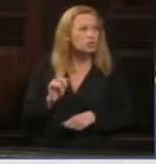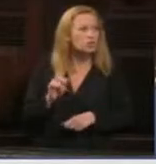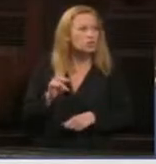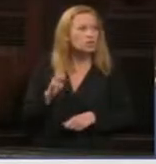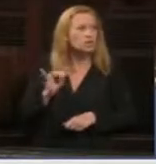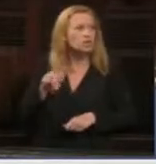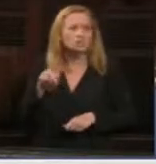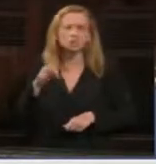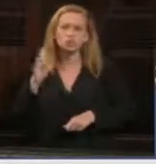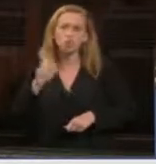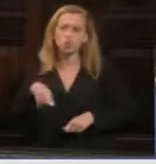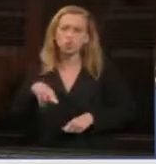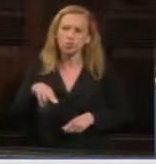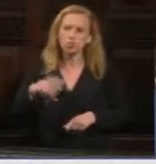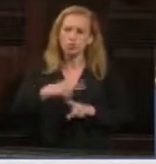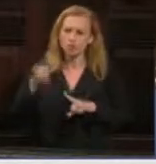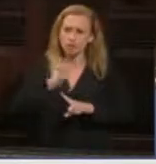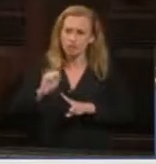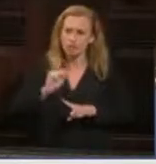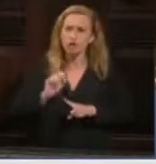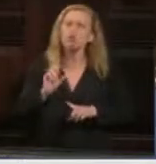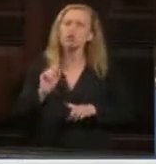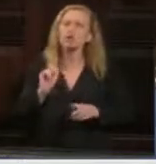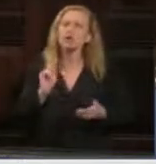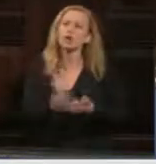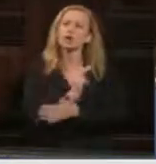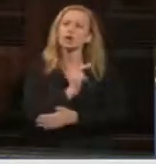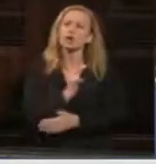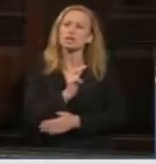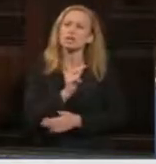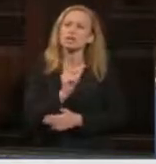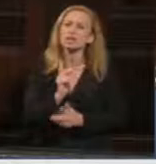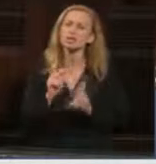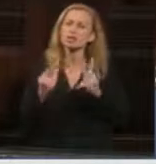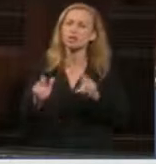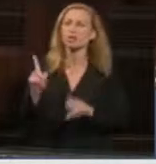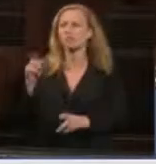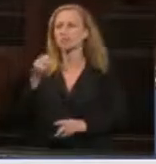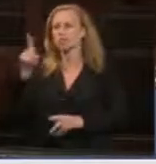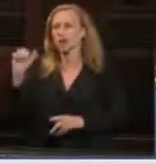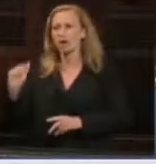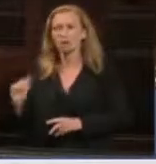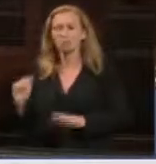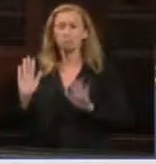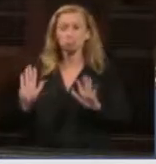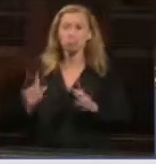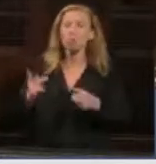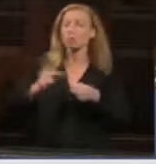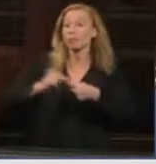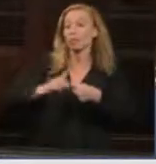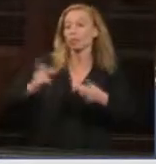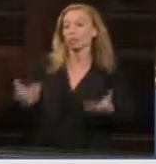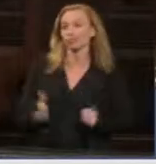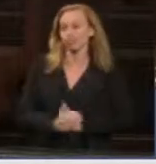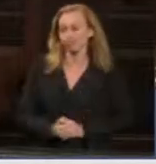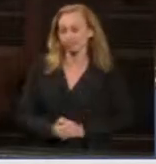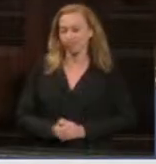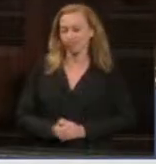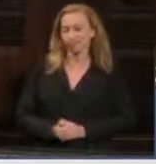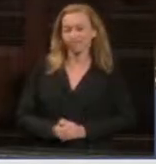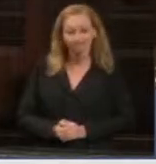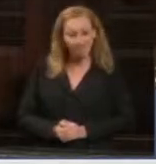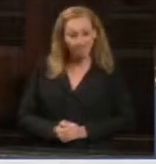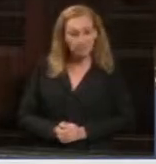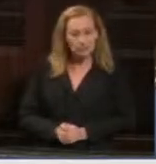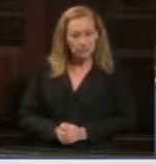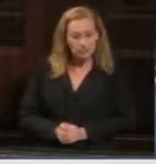que falam sobre isso é que tem a ver com a venezuela a gente volta a debater é o petróleo no bloco é o petróleo